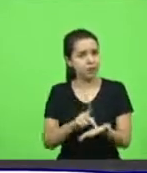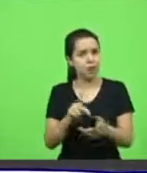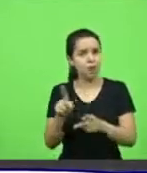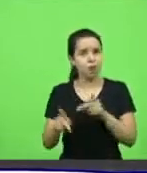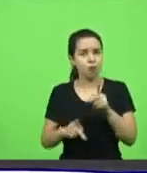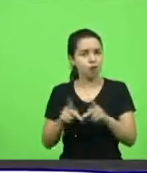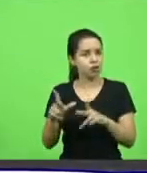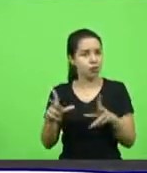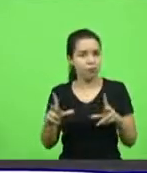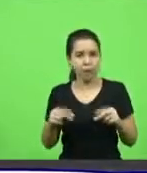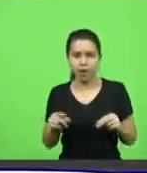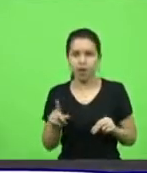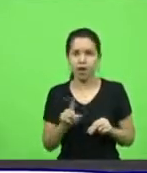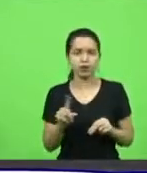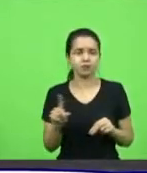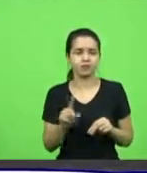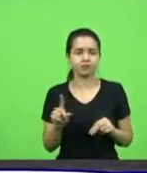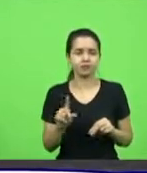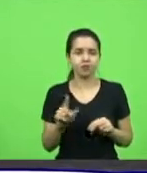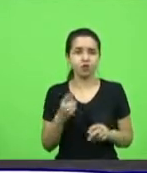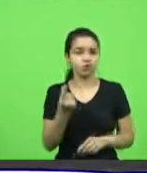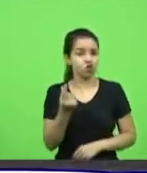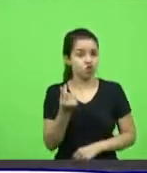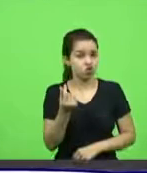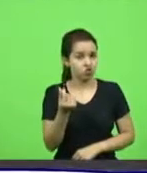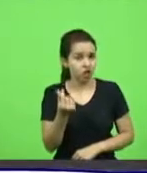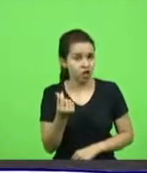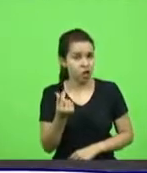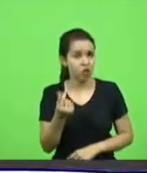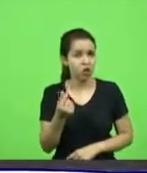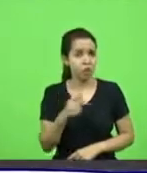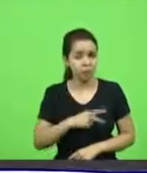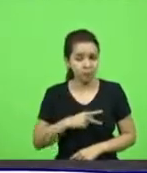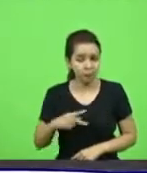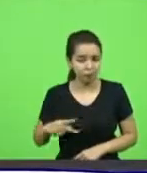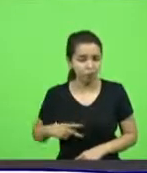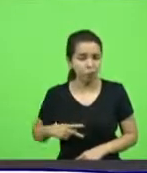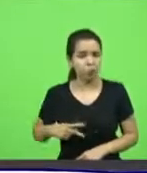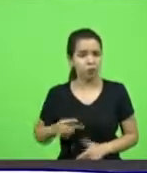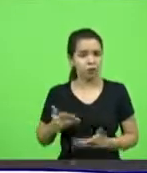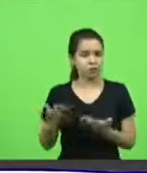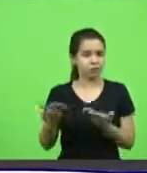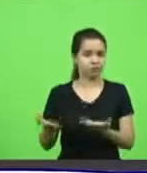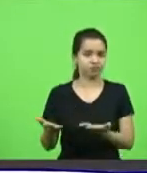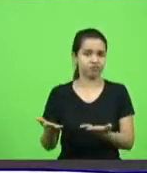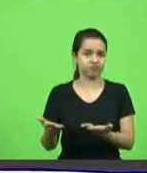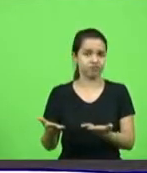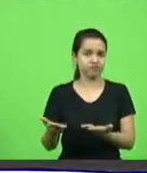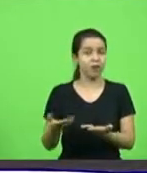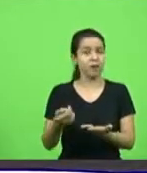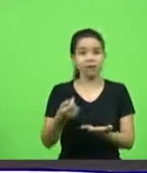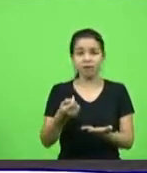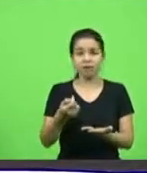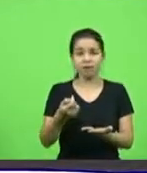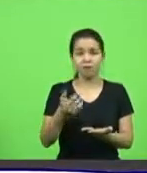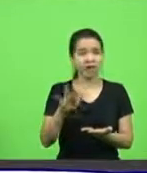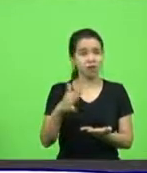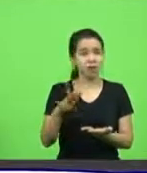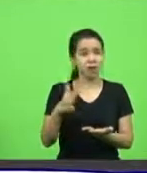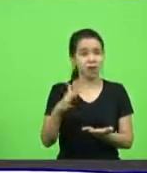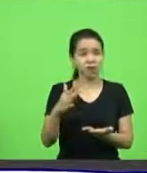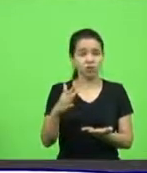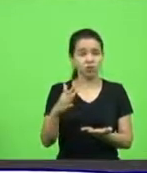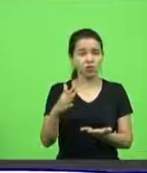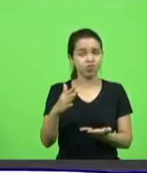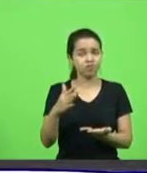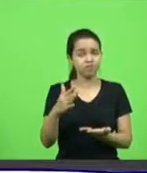merece isso o dinheiro público não merece isso porque serão mais no mínimo 1100000 reais